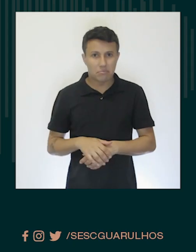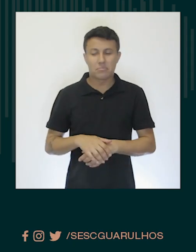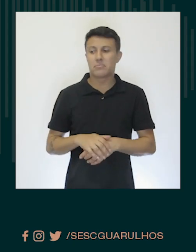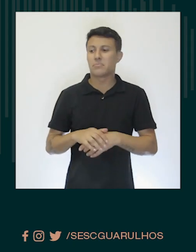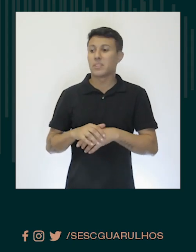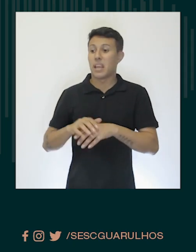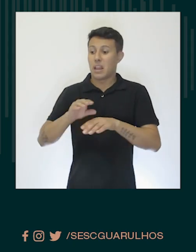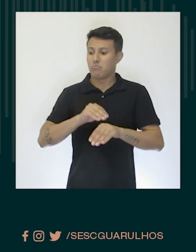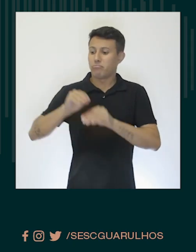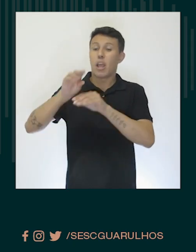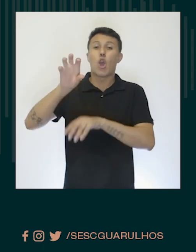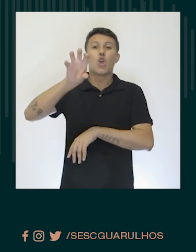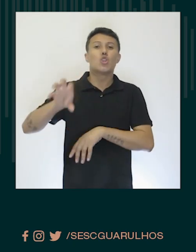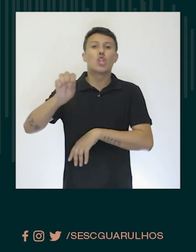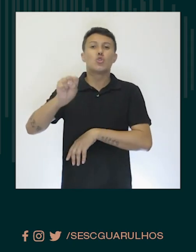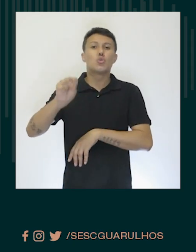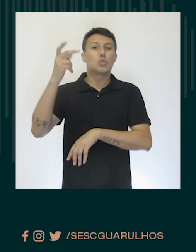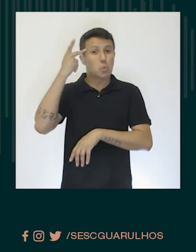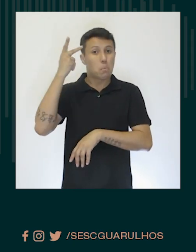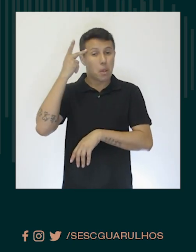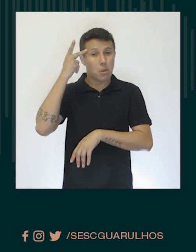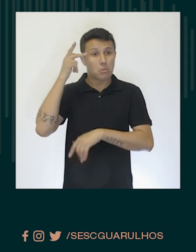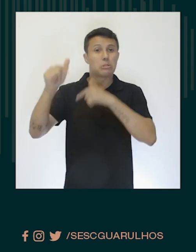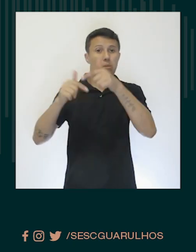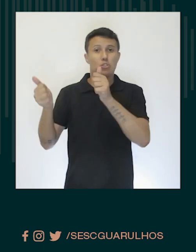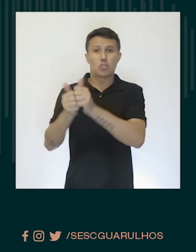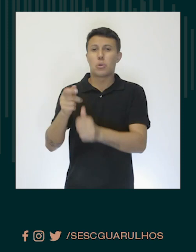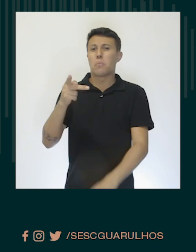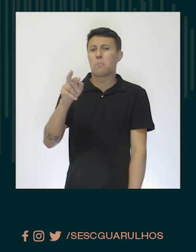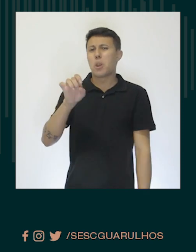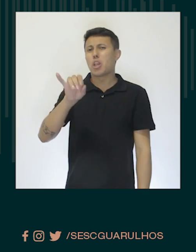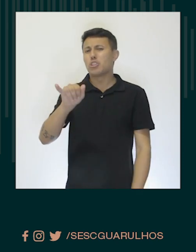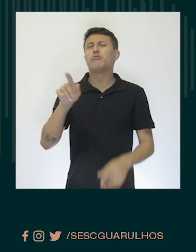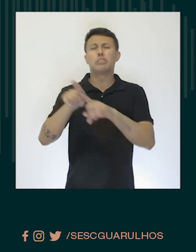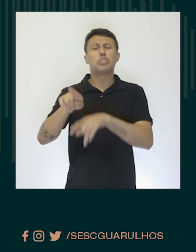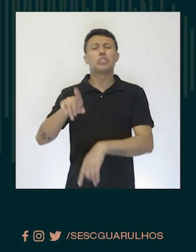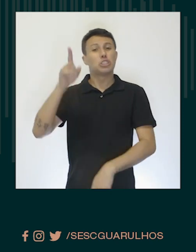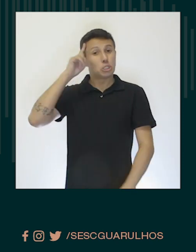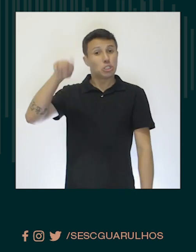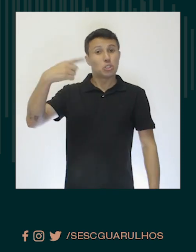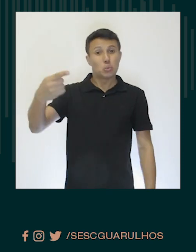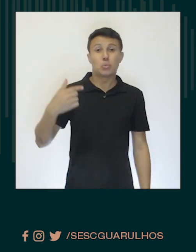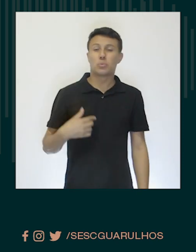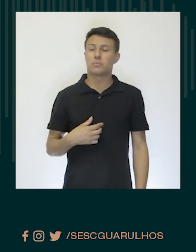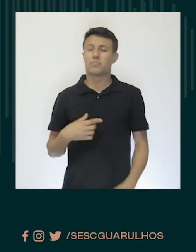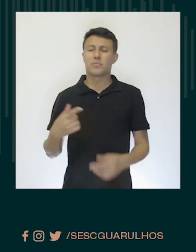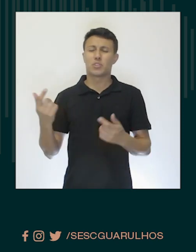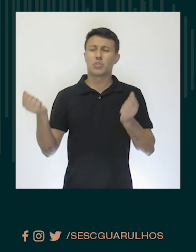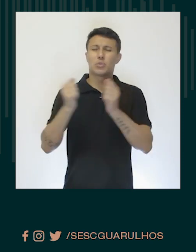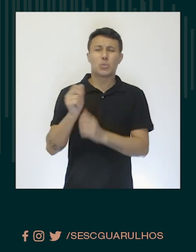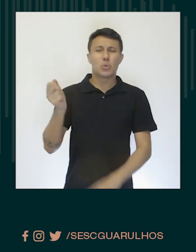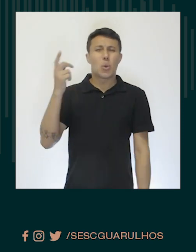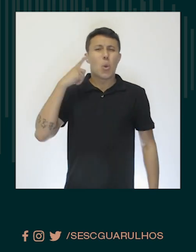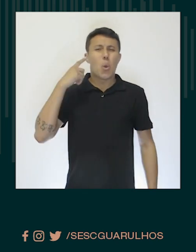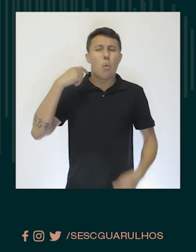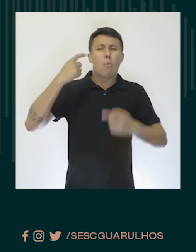lá gravado na Zona Sul, com o Devasto Prod. E no dia seguinte nós fizemos um